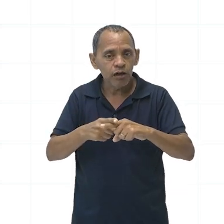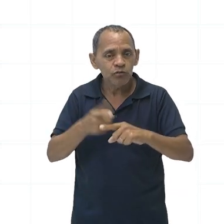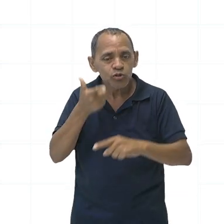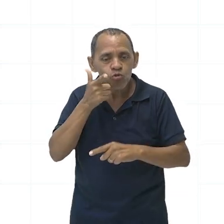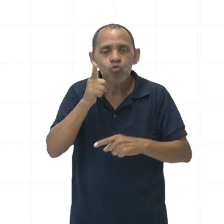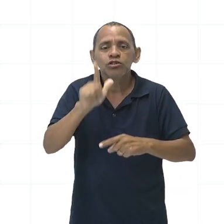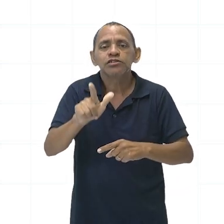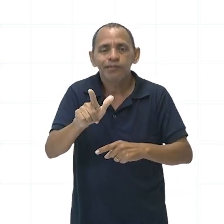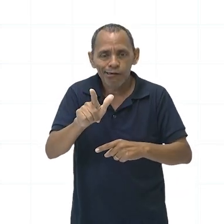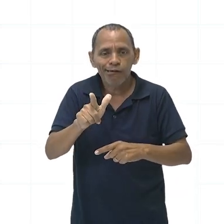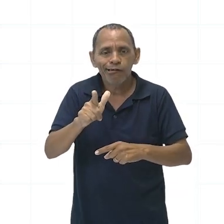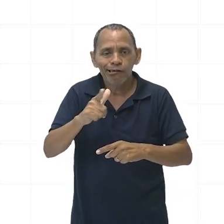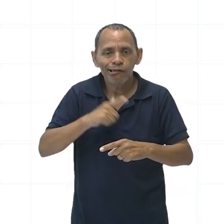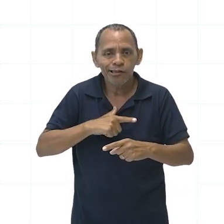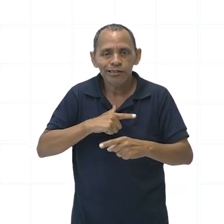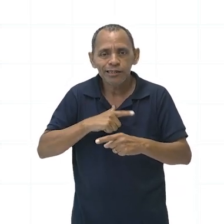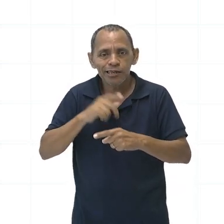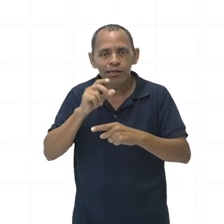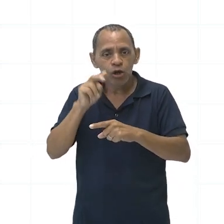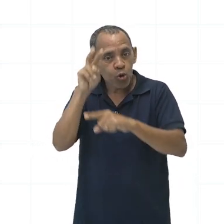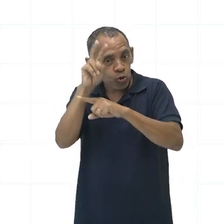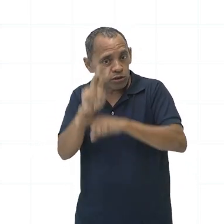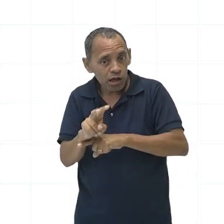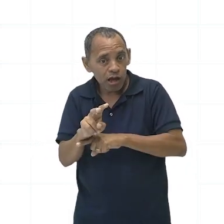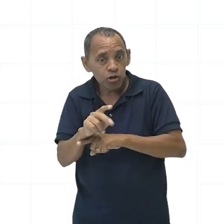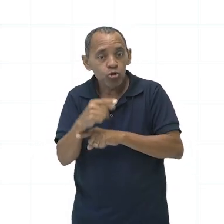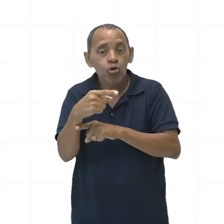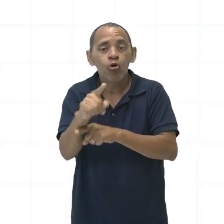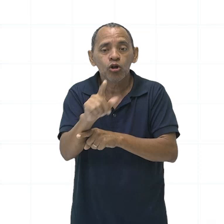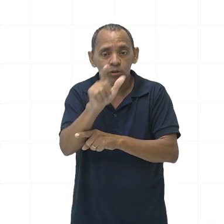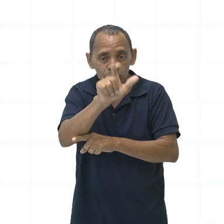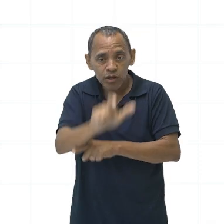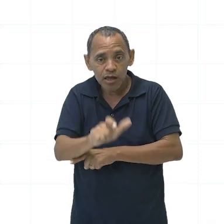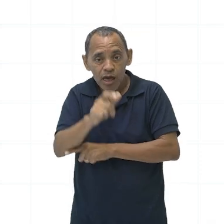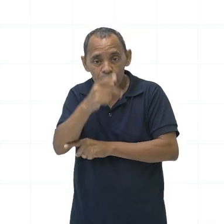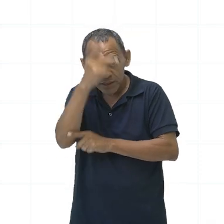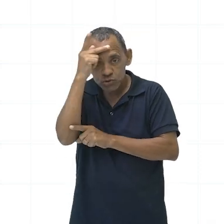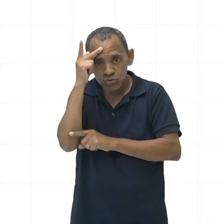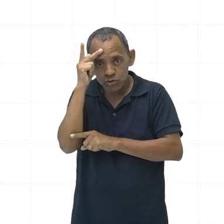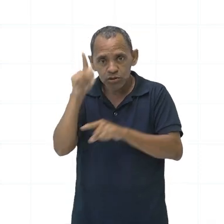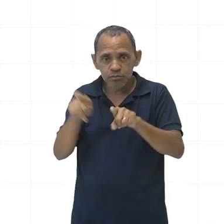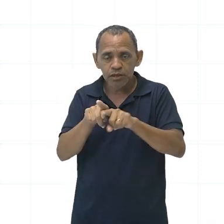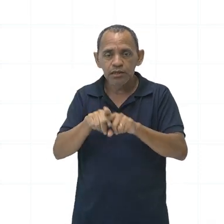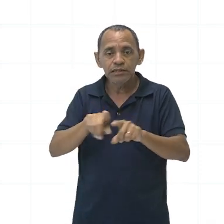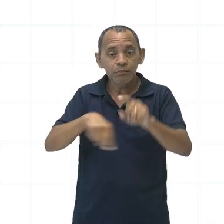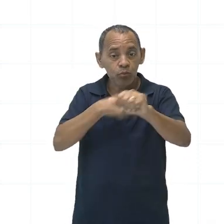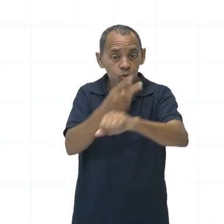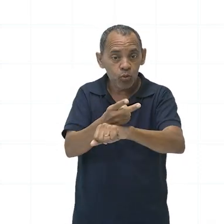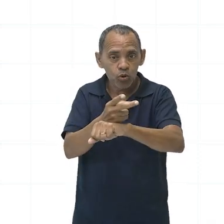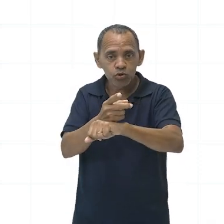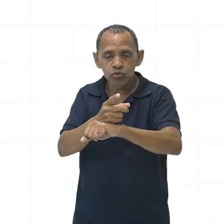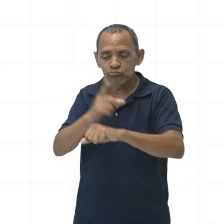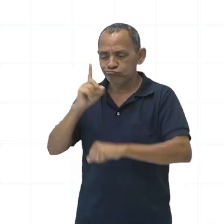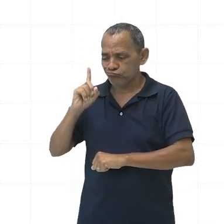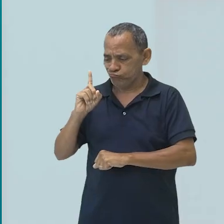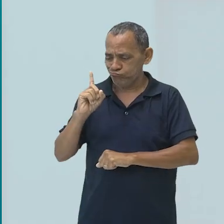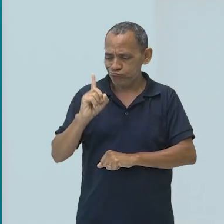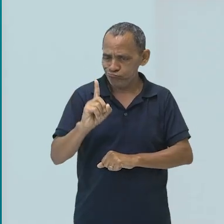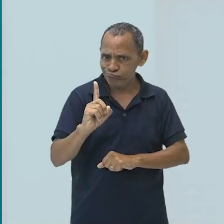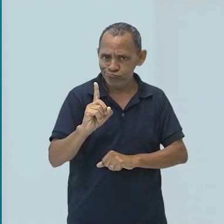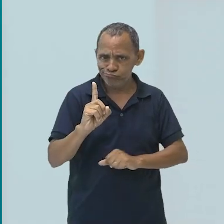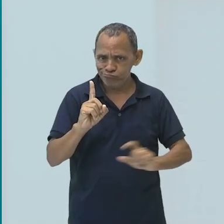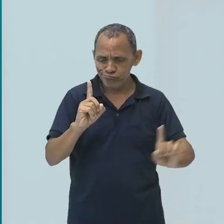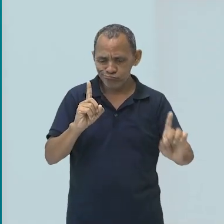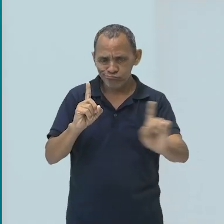eficientes para ajudar naquela questão, ok? E aí, então, você vai aproximar-se da vítima. Primeiro, checou a